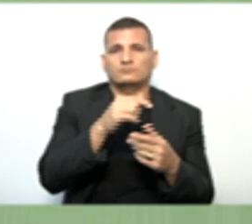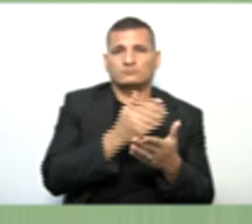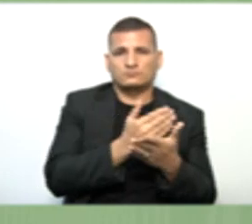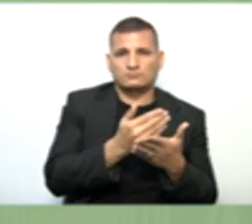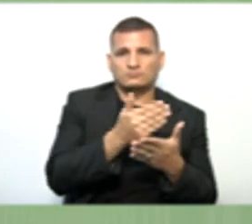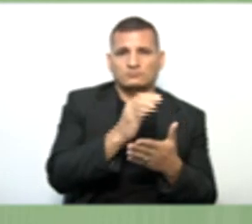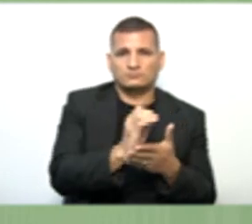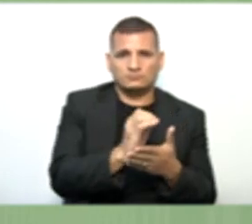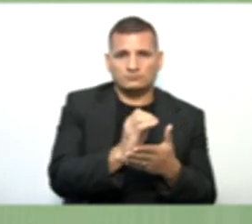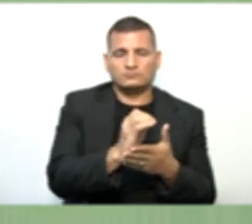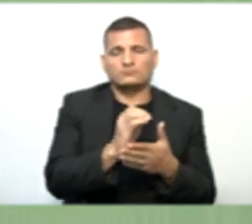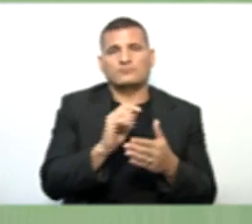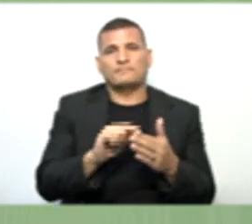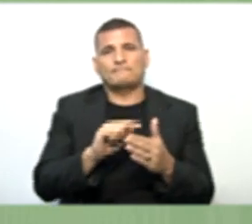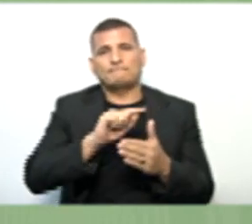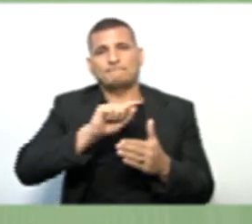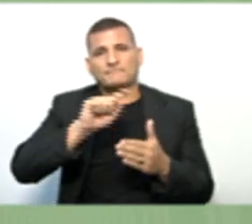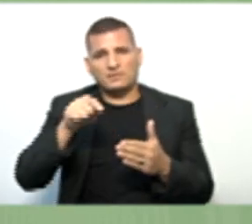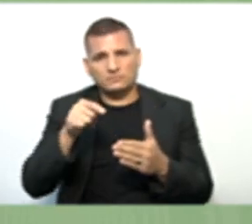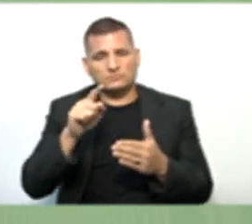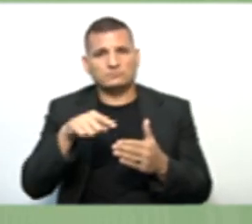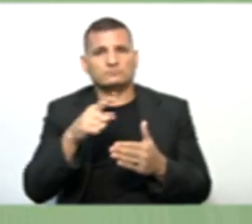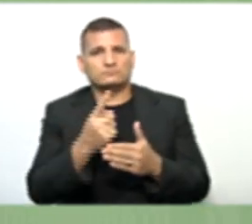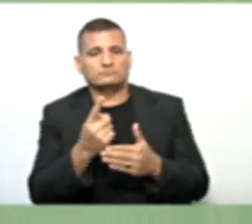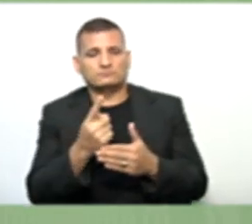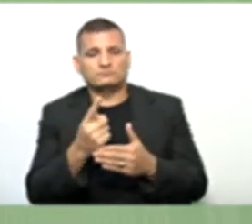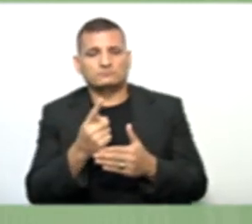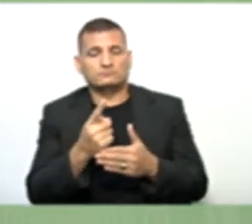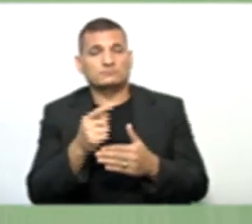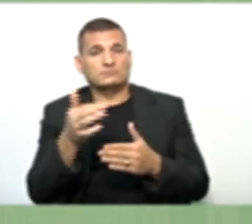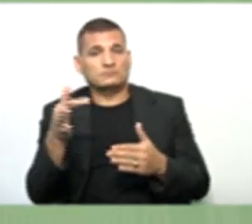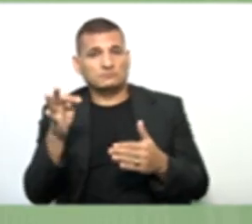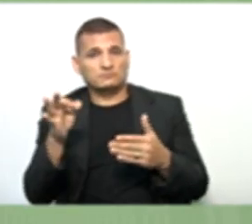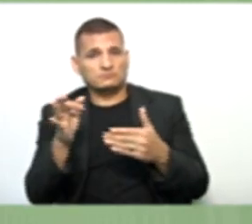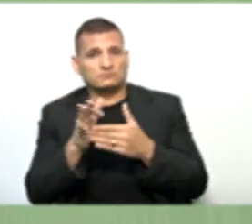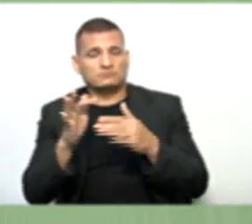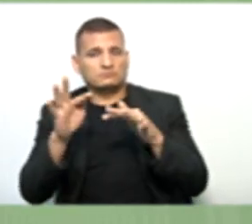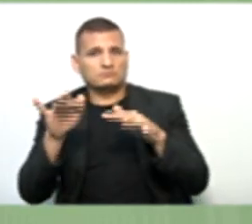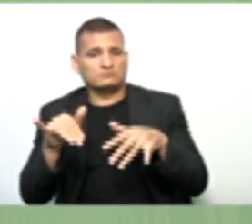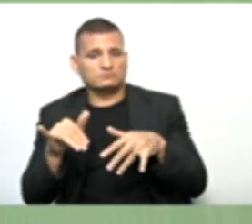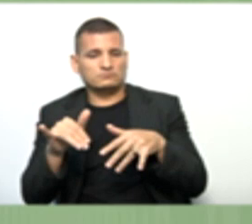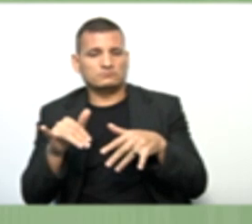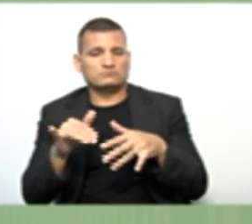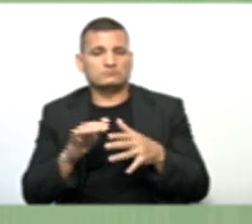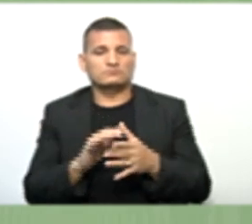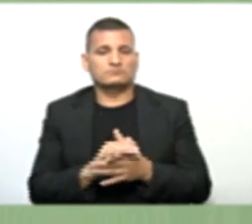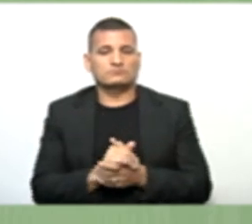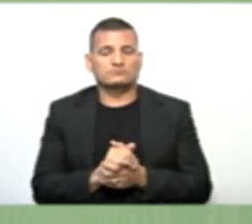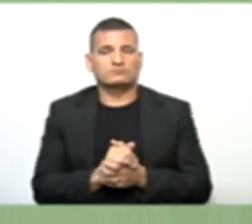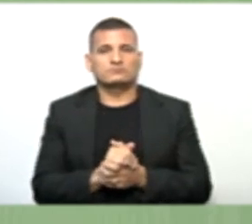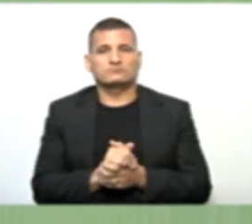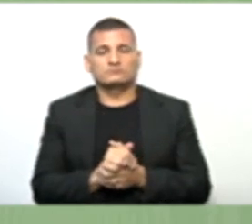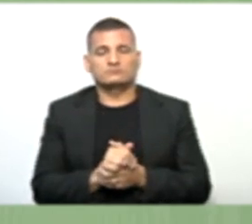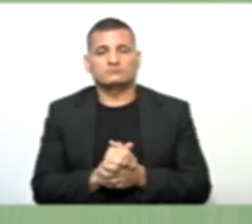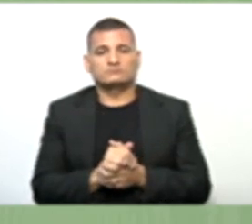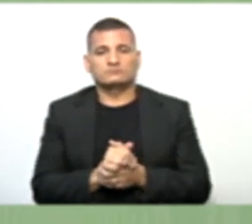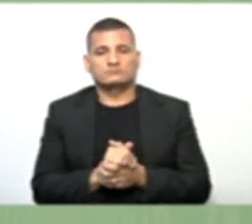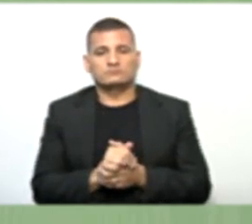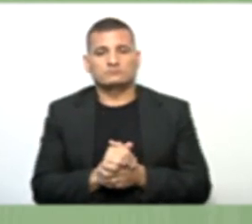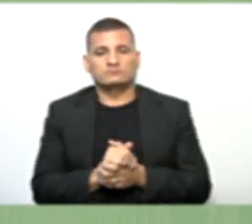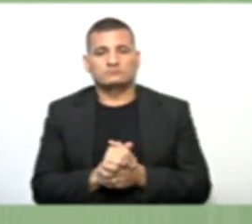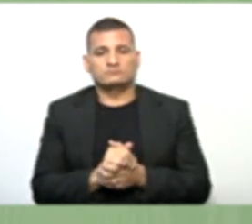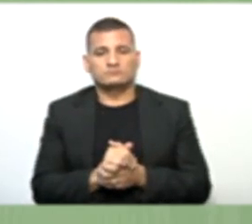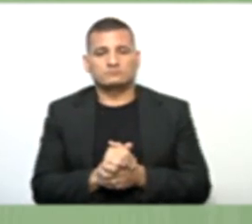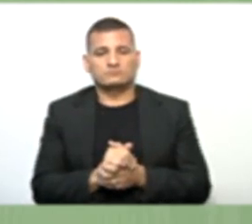1, sendo o 10 o fim. Então, isso aqui não é necessário escrever quando o início é 0 e quando o passo é 1. O Python já